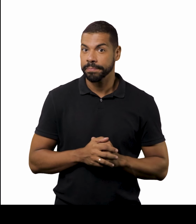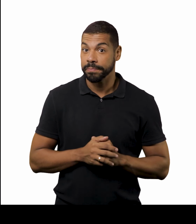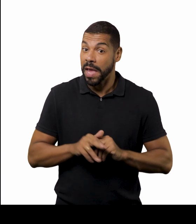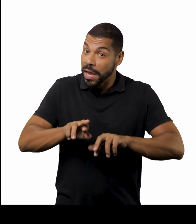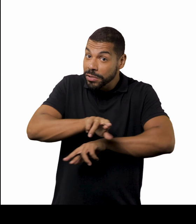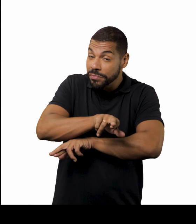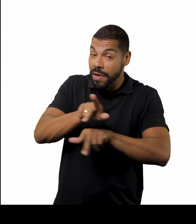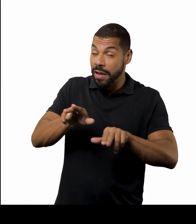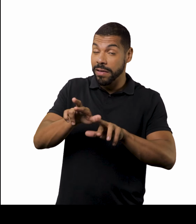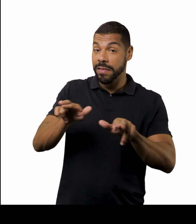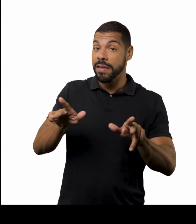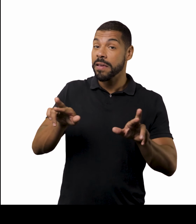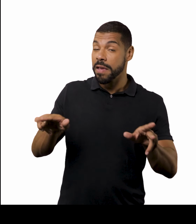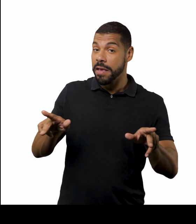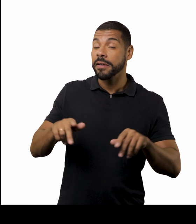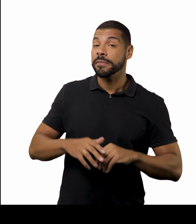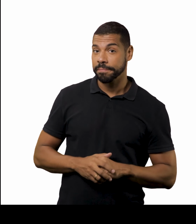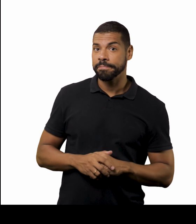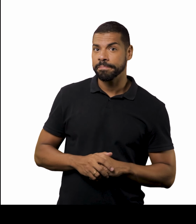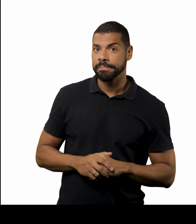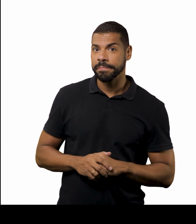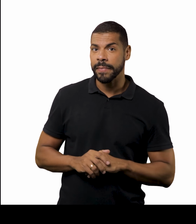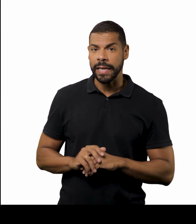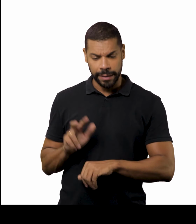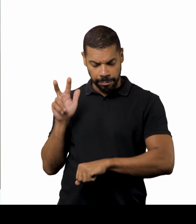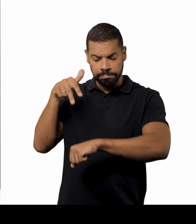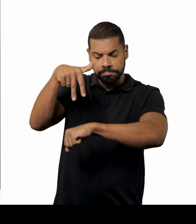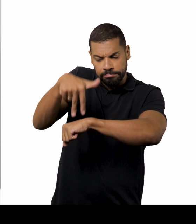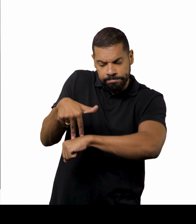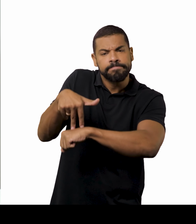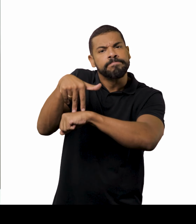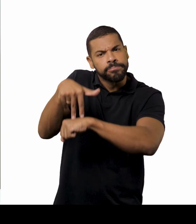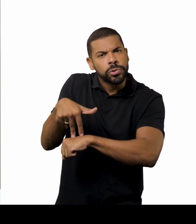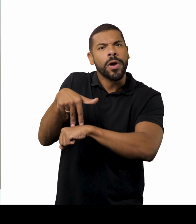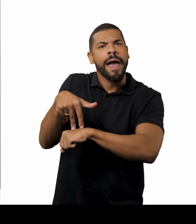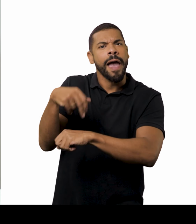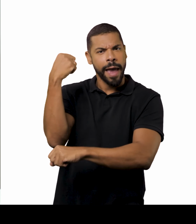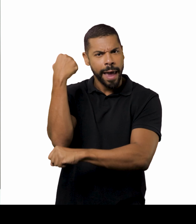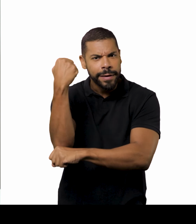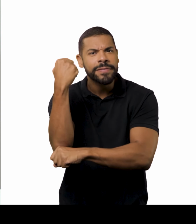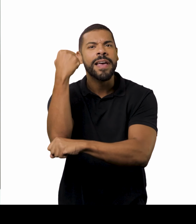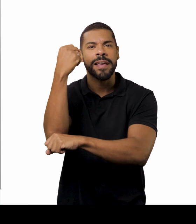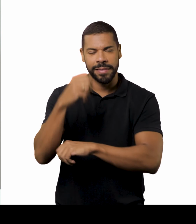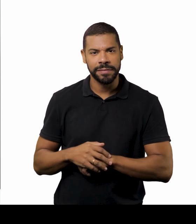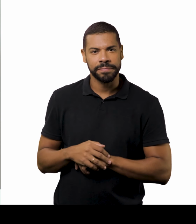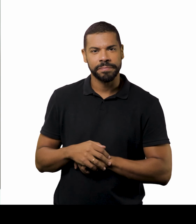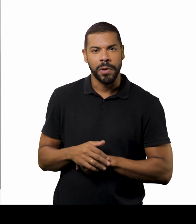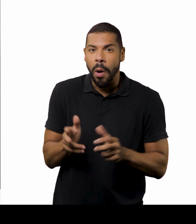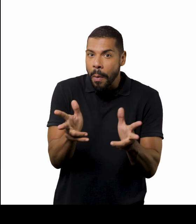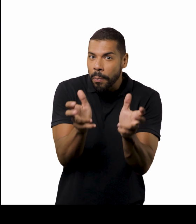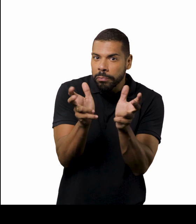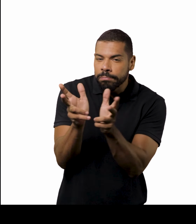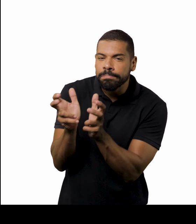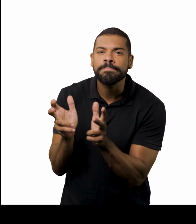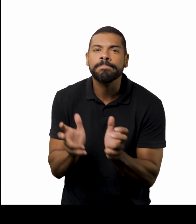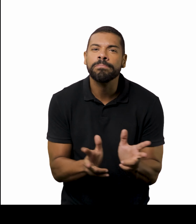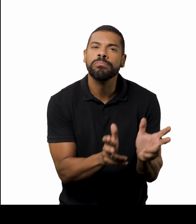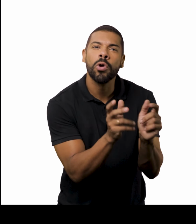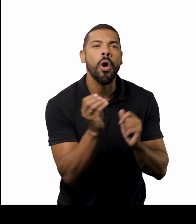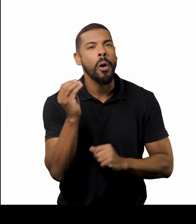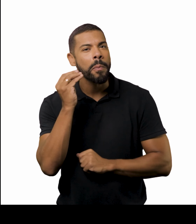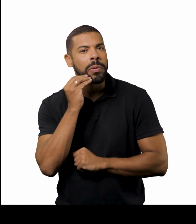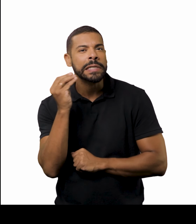é você resistir, né? Então nesse aspecto eu vejo a moda muito mais como